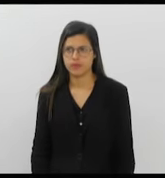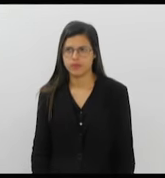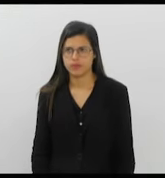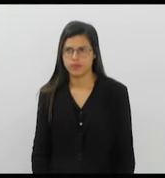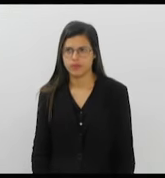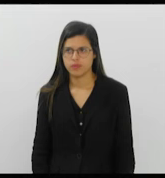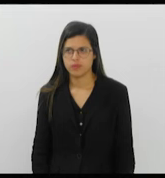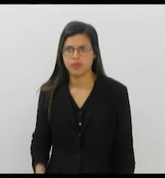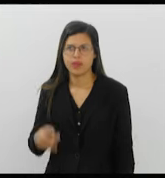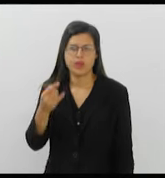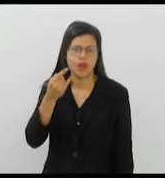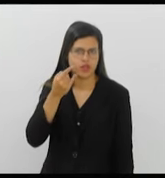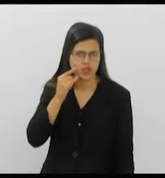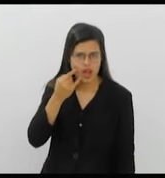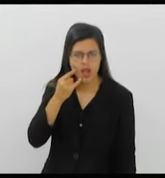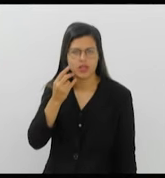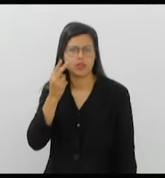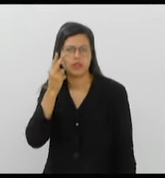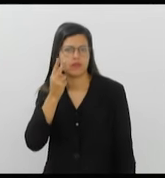cachaça, vinho